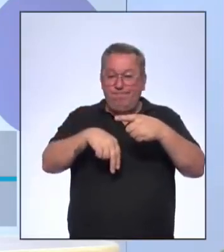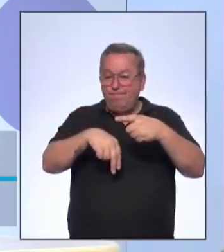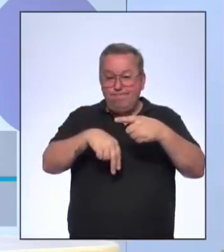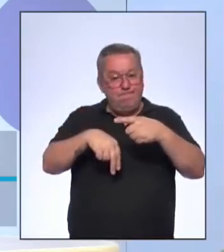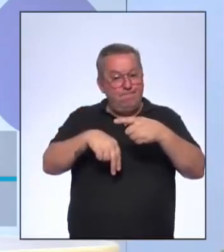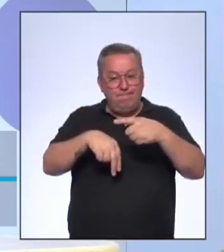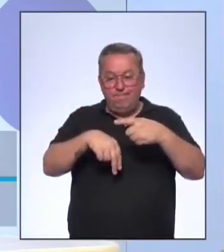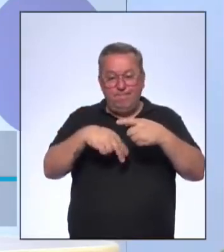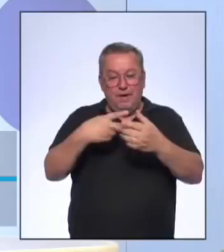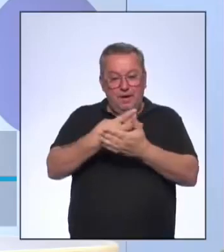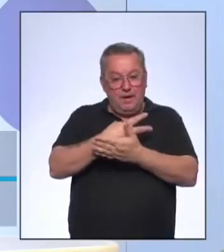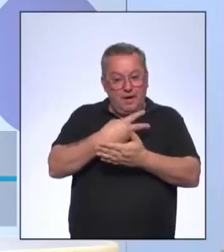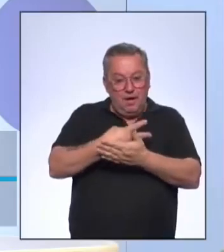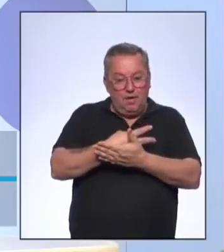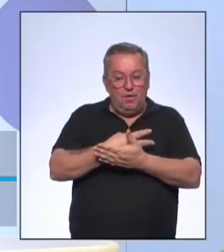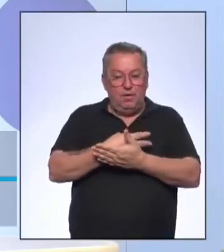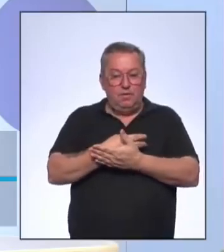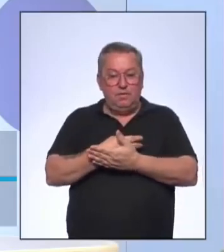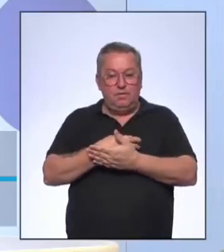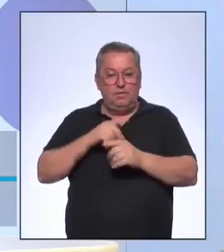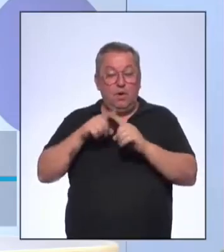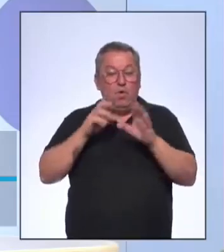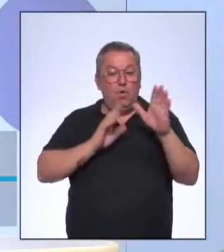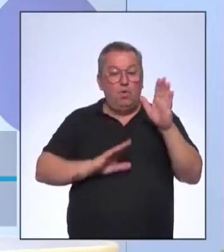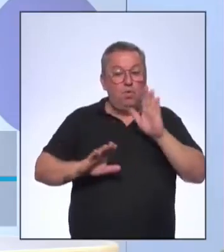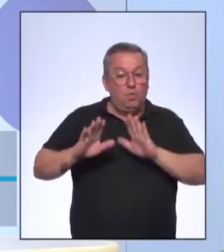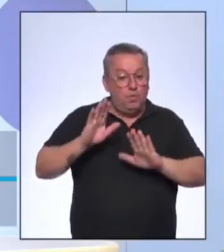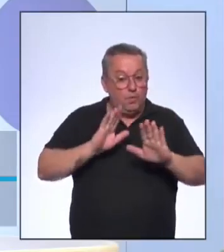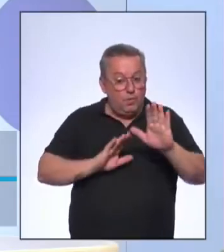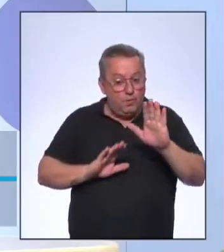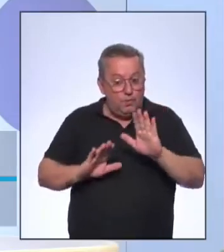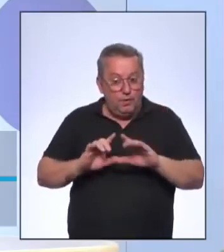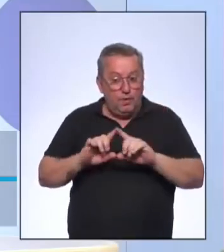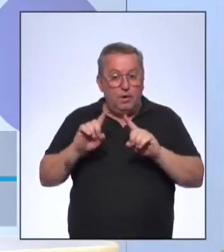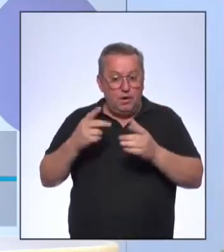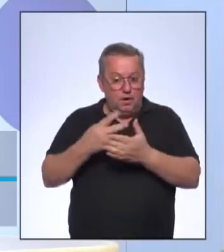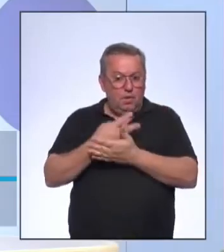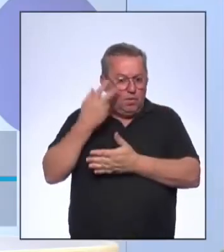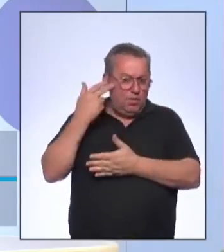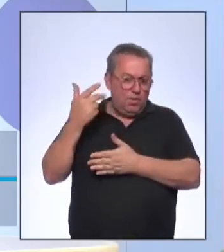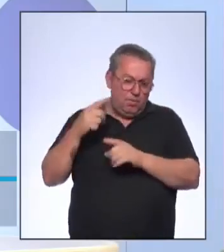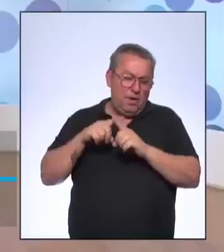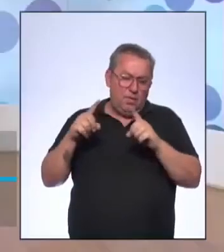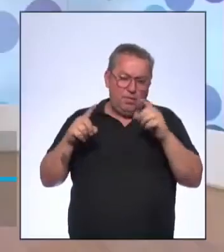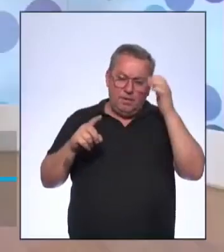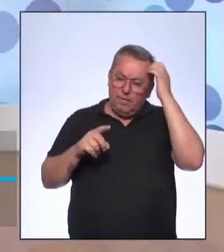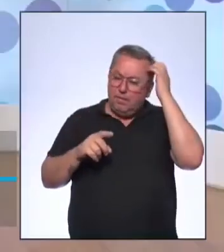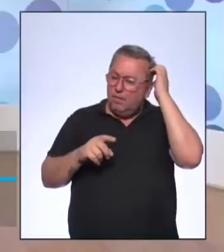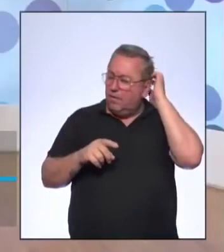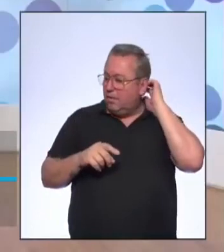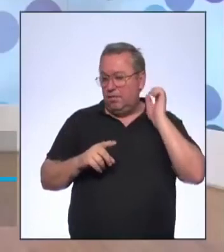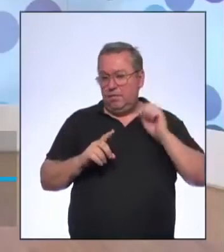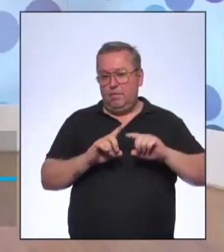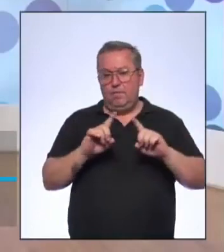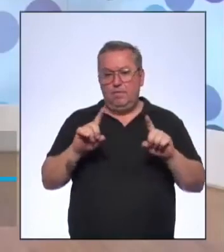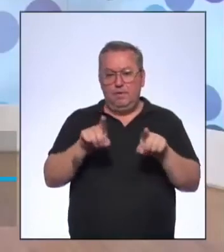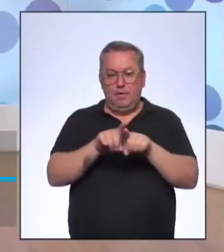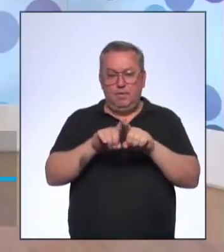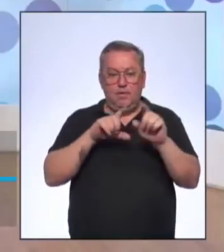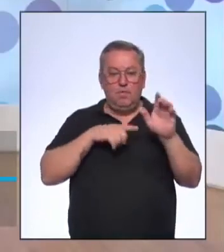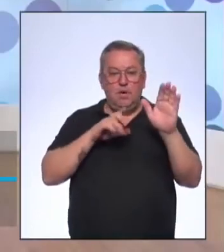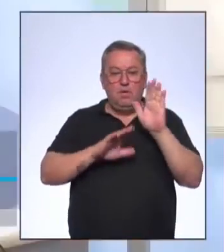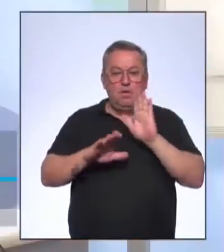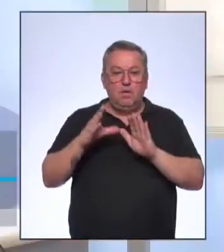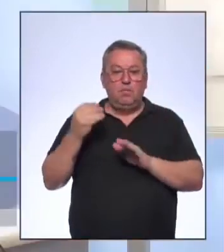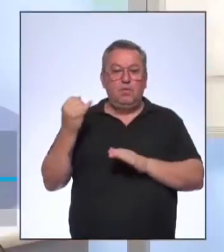entre numerador e denominador. Então, cuidado com isso, gente. É um erro comum, não é, Jonas? Sim, é bem comum e tomar esse cuidado é